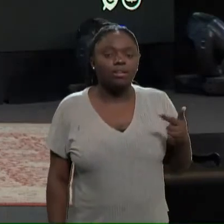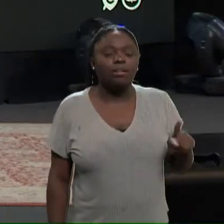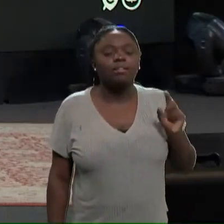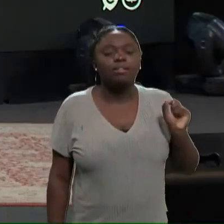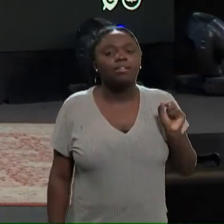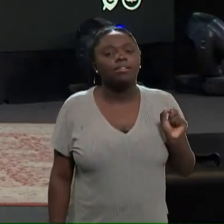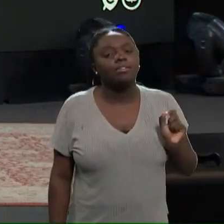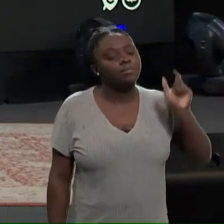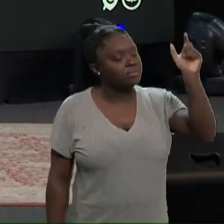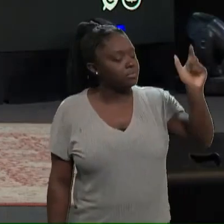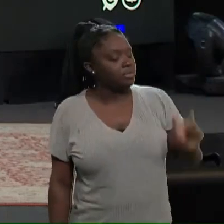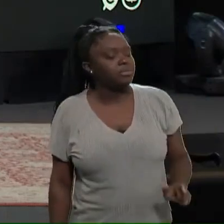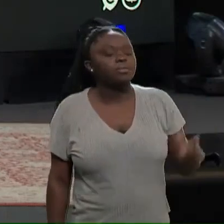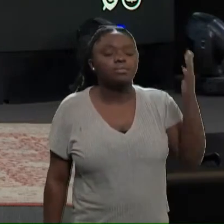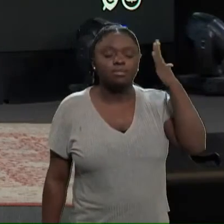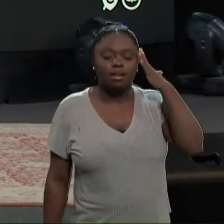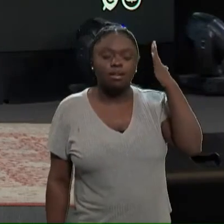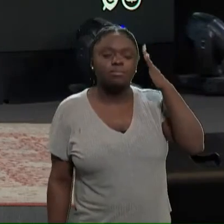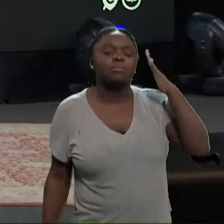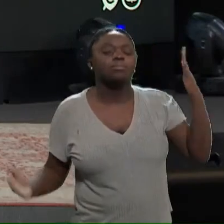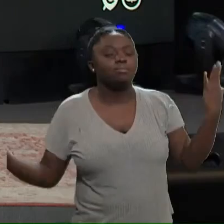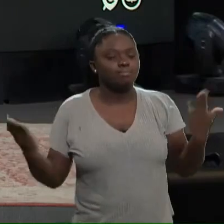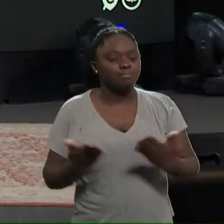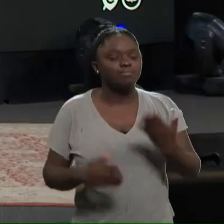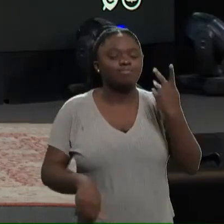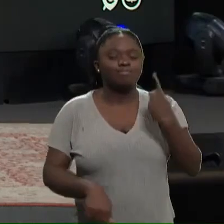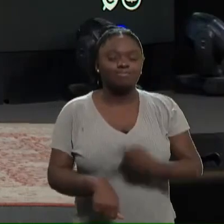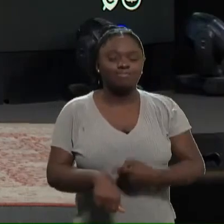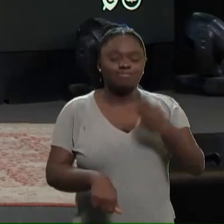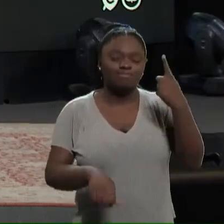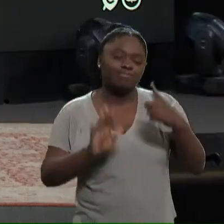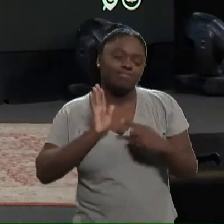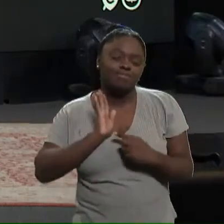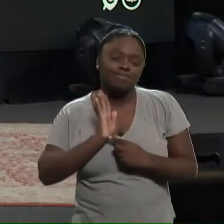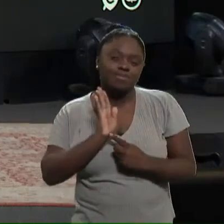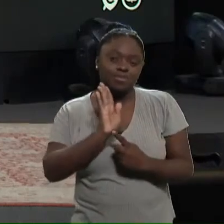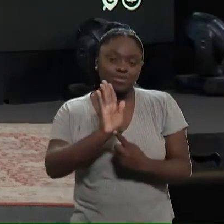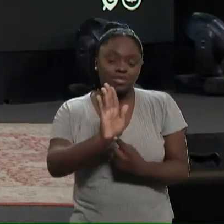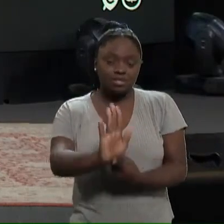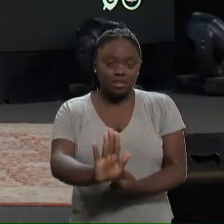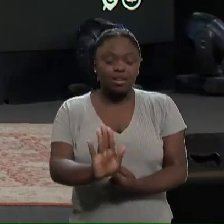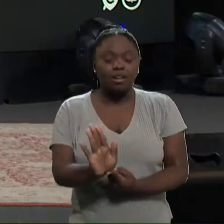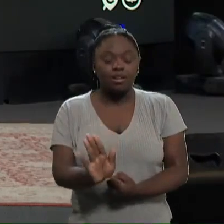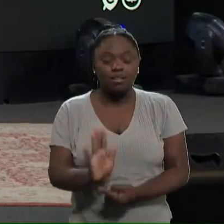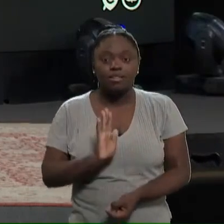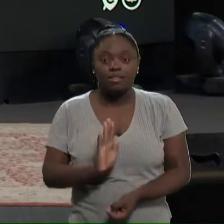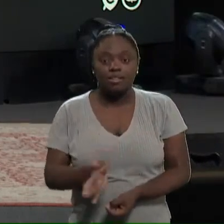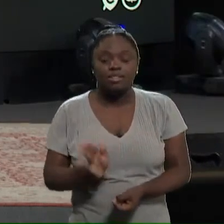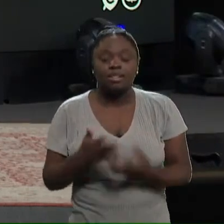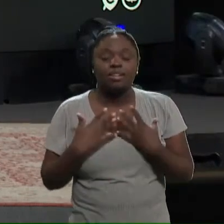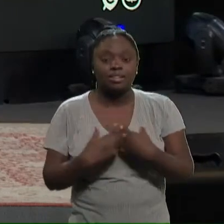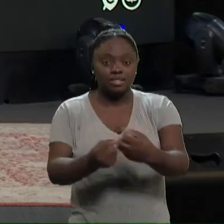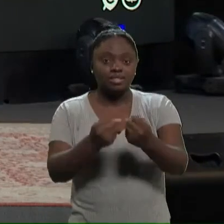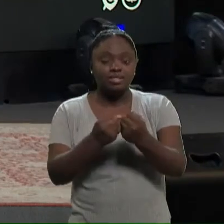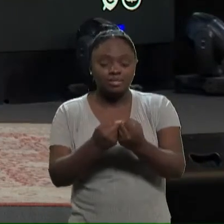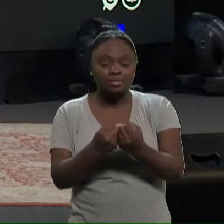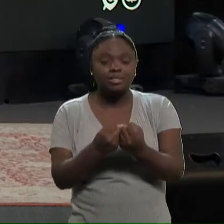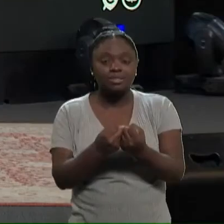de alguém que sabe que agora chegou o tempo de manifestar aquilo que ele já carregava.